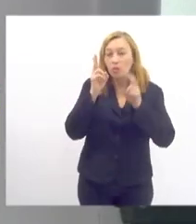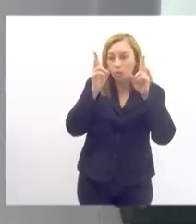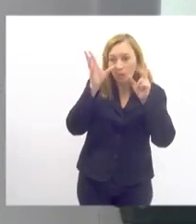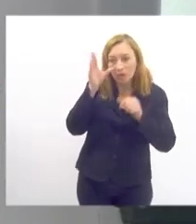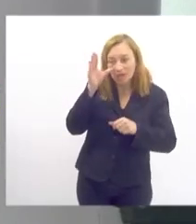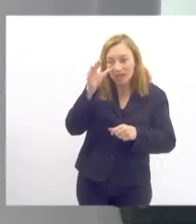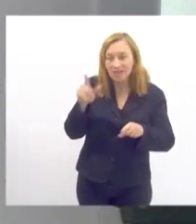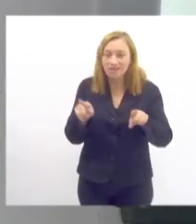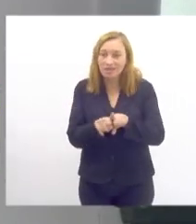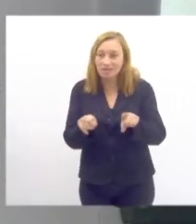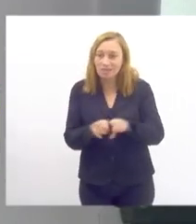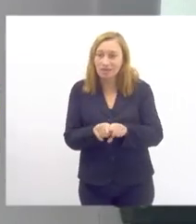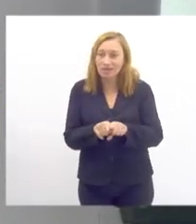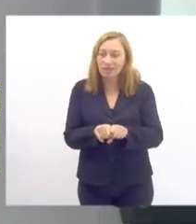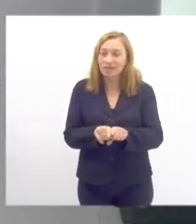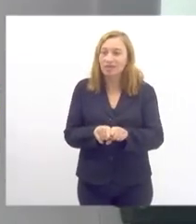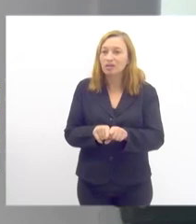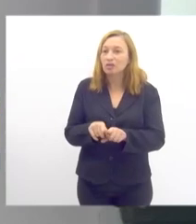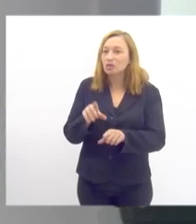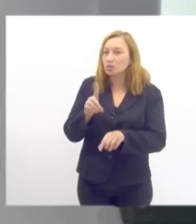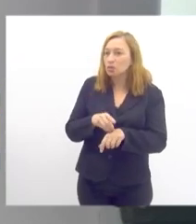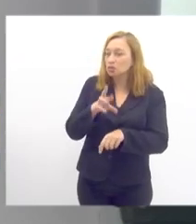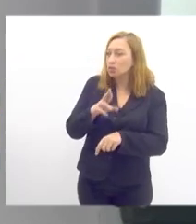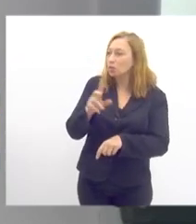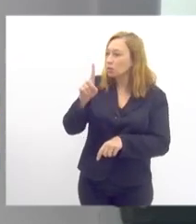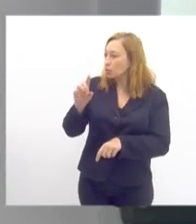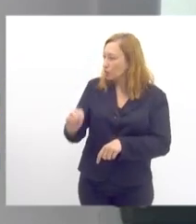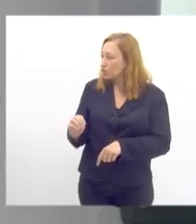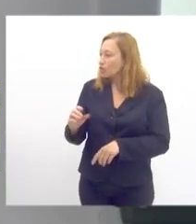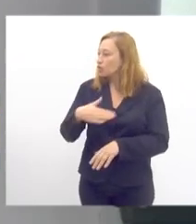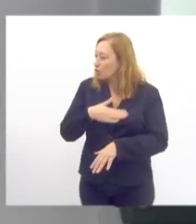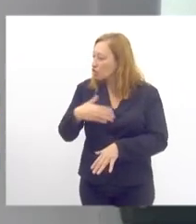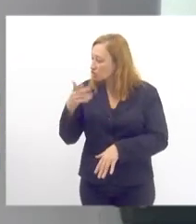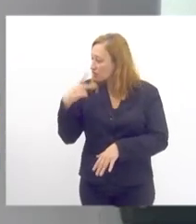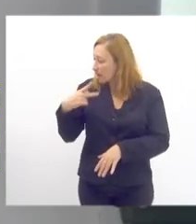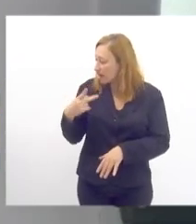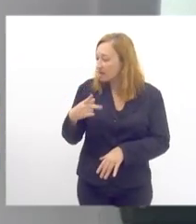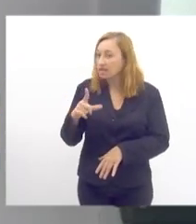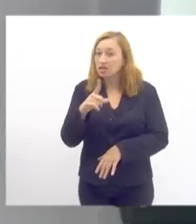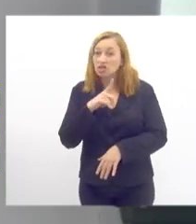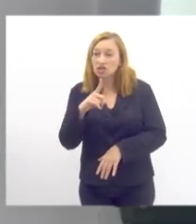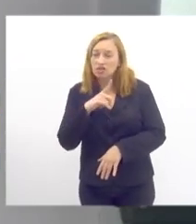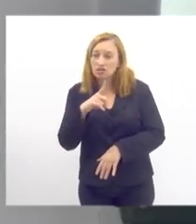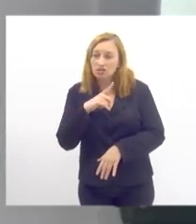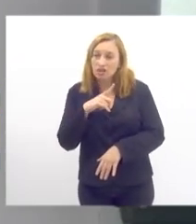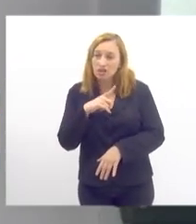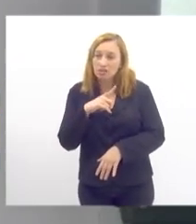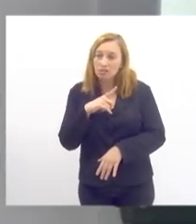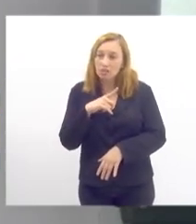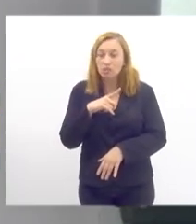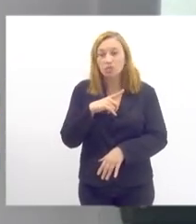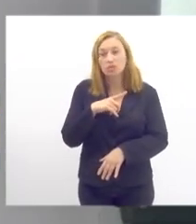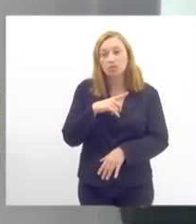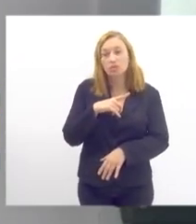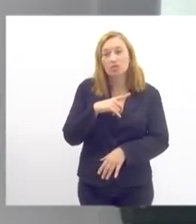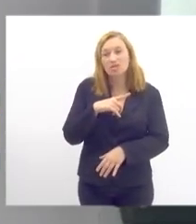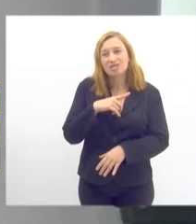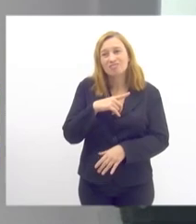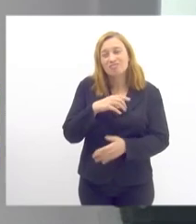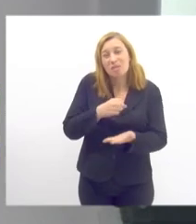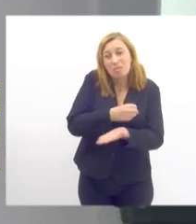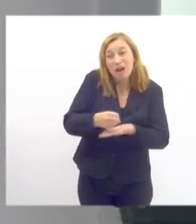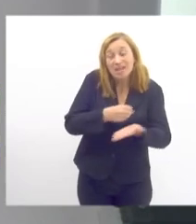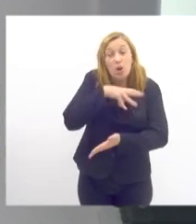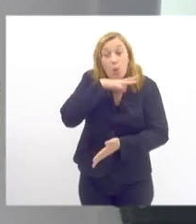por conta, até um termo que o doutor Luiz gosta muito de usar, que tivemos uma frustração de receita na base de